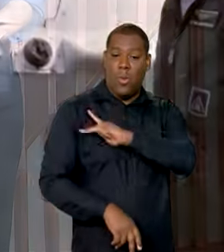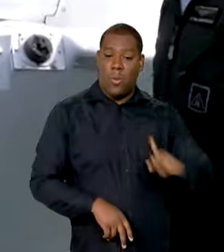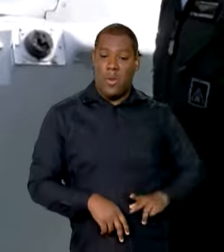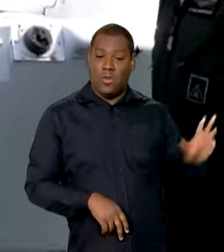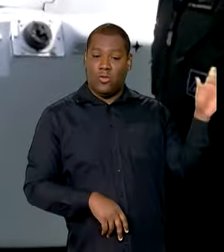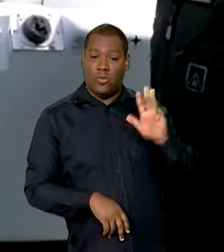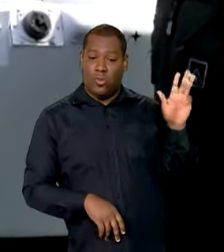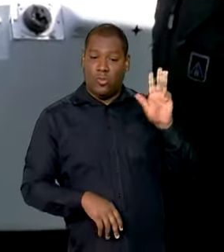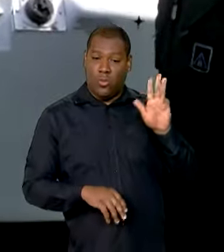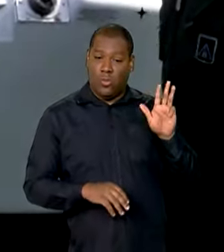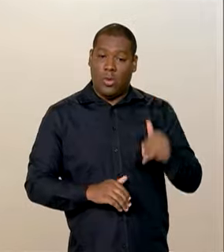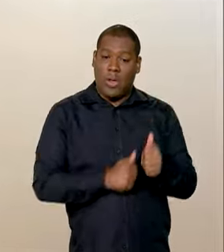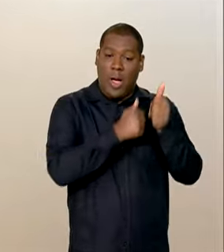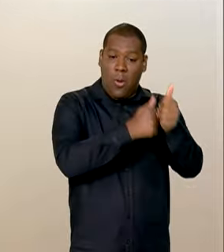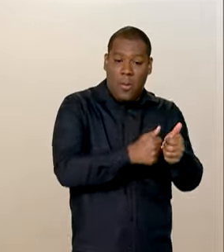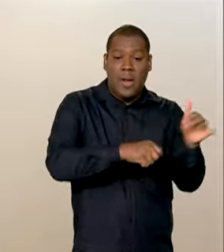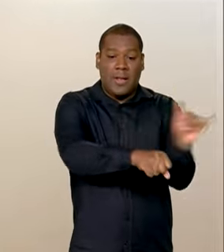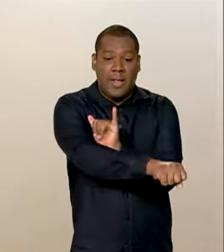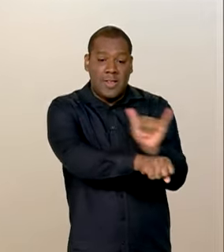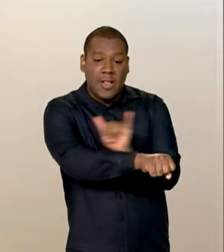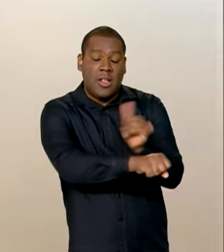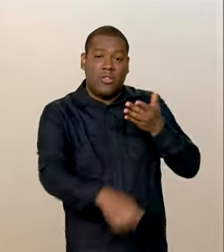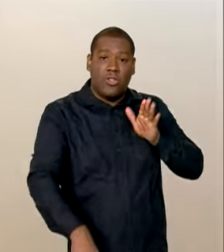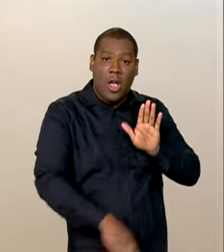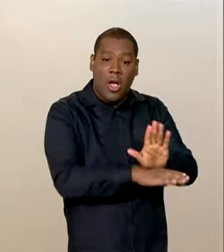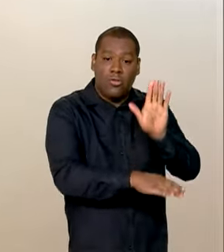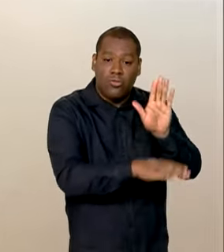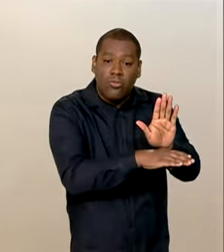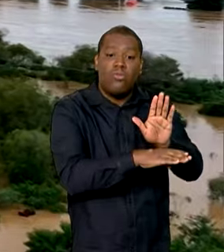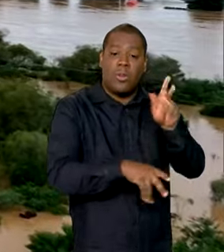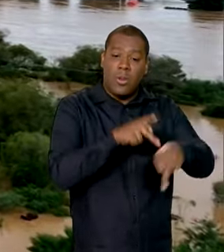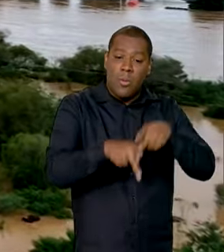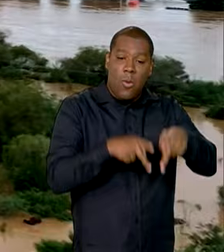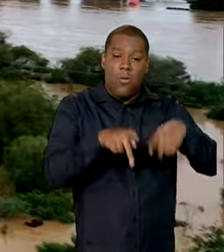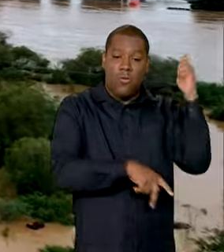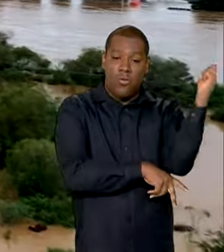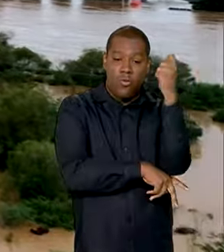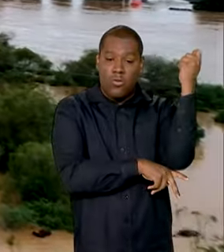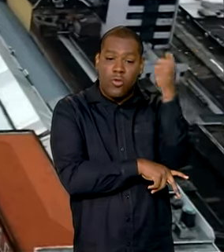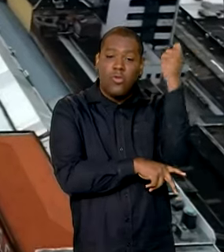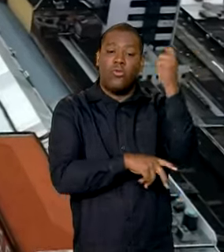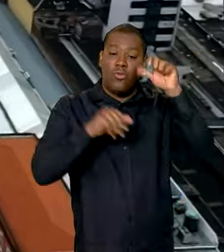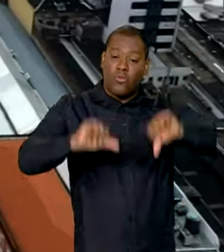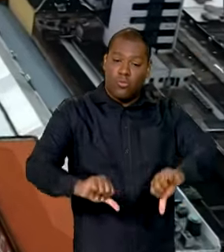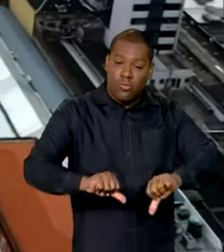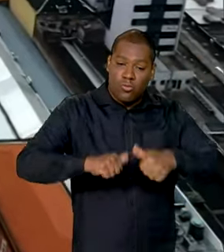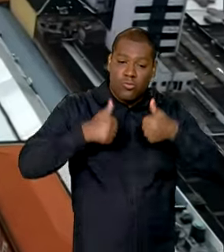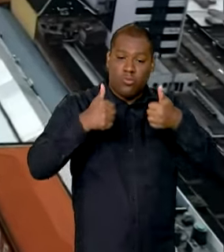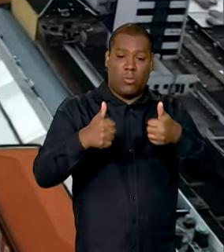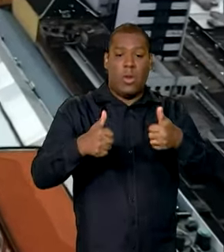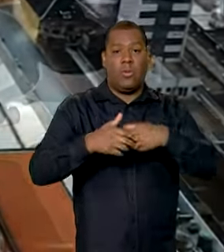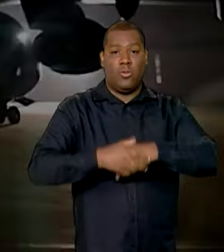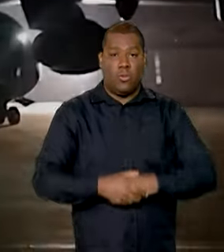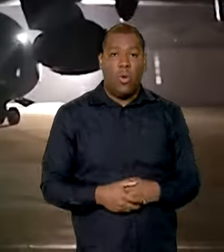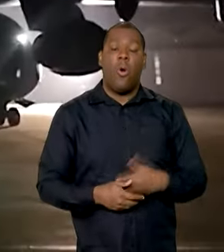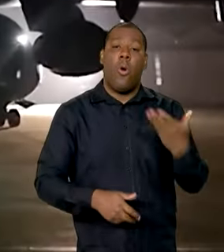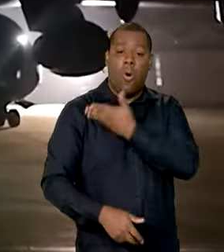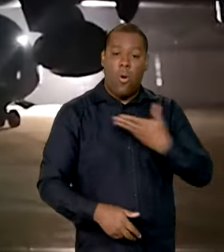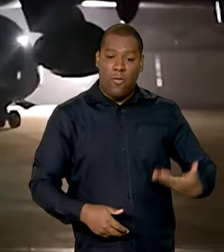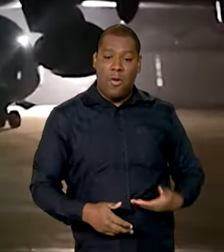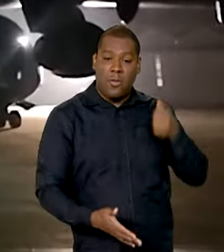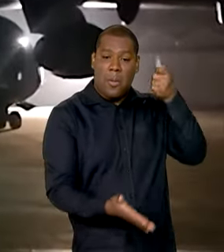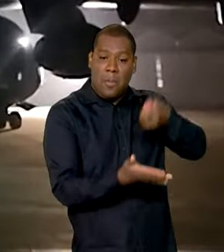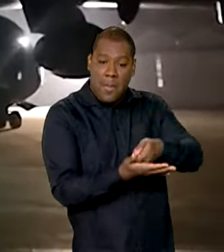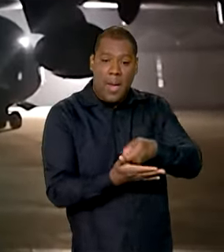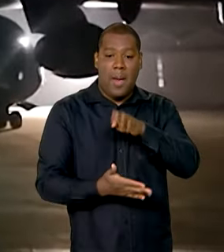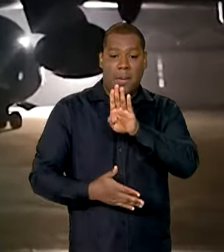presidente Lula acompanha ações de socorro e garante que não haverá burocracia para recuperar o Estado. Governo antecipa pagamentos